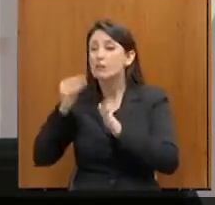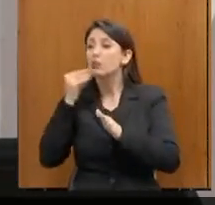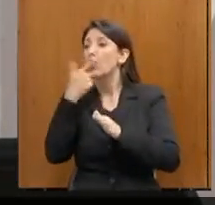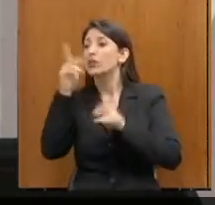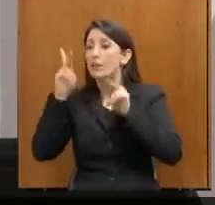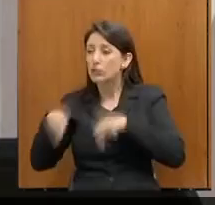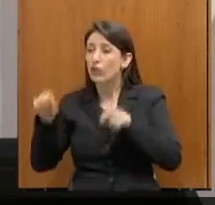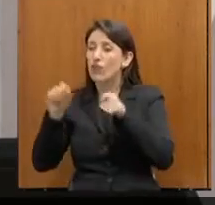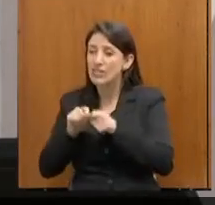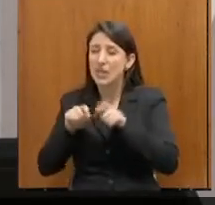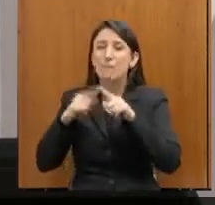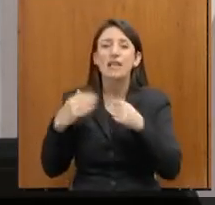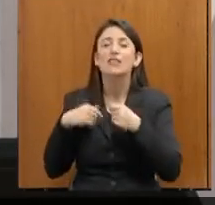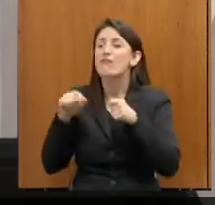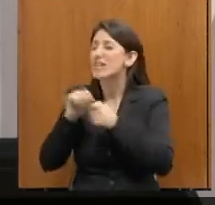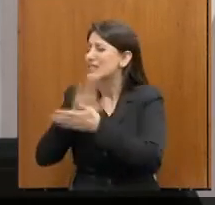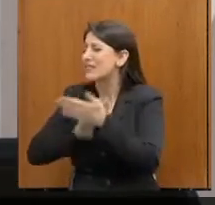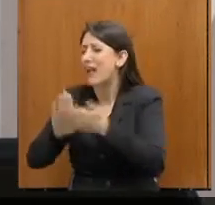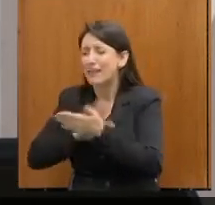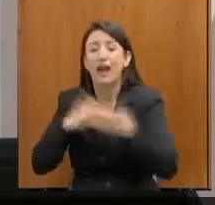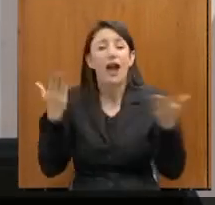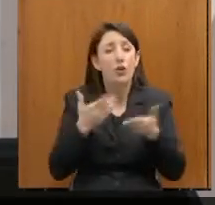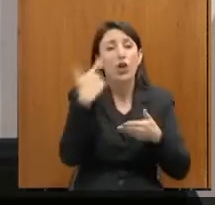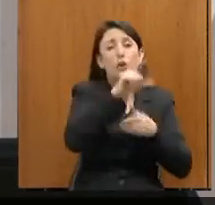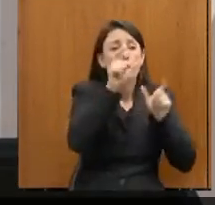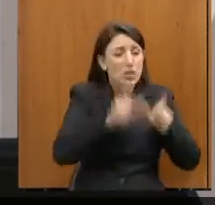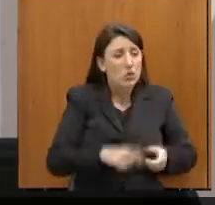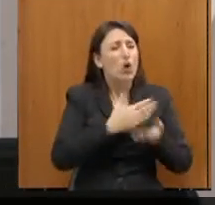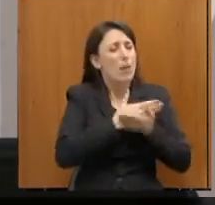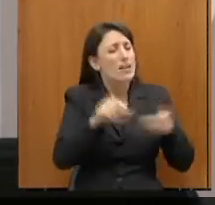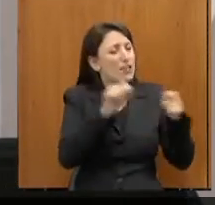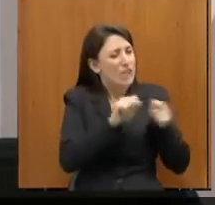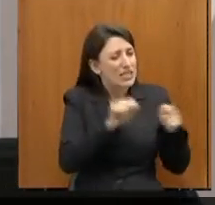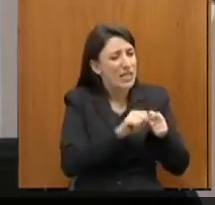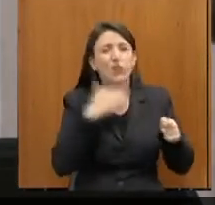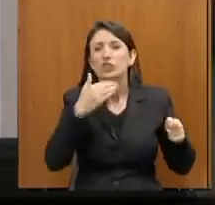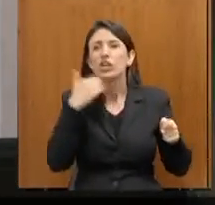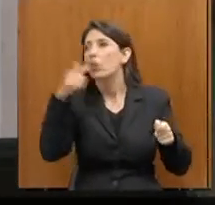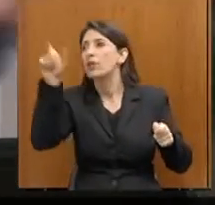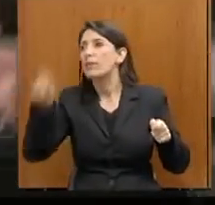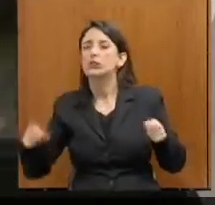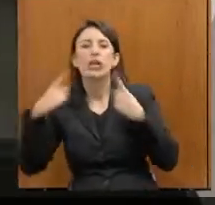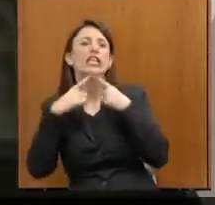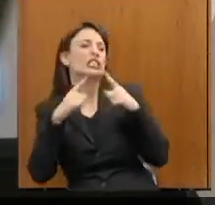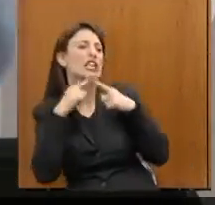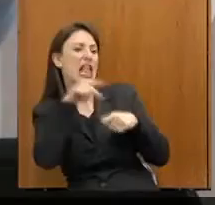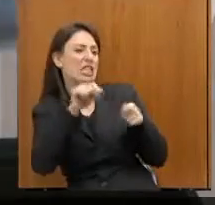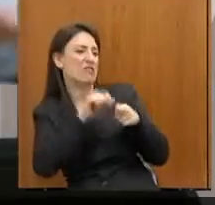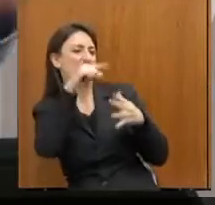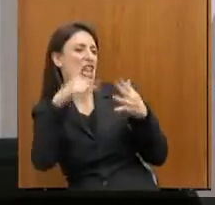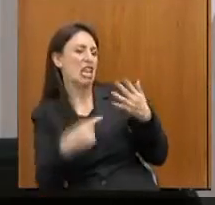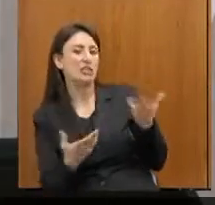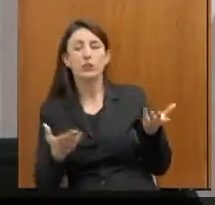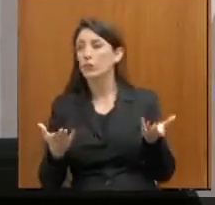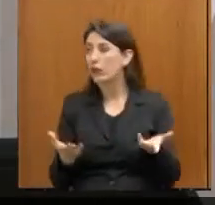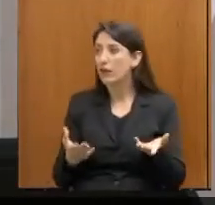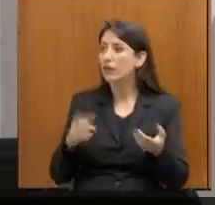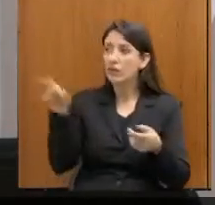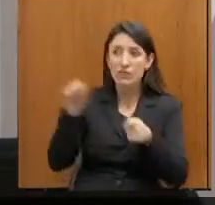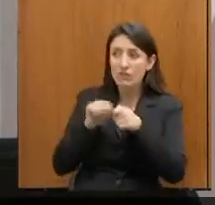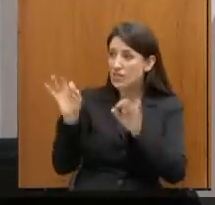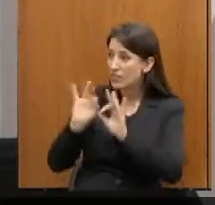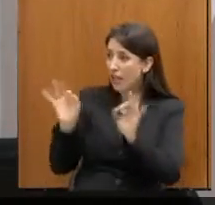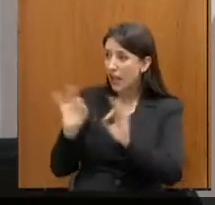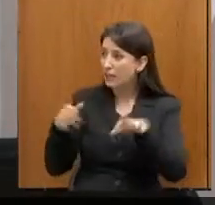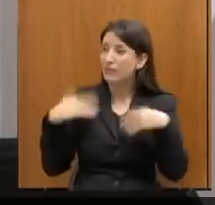fazer então deixa fazer deixa fazer não adianta criticar teve a oportunidade de fazer não fez aí não faz em outra pessoas que querem